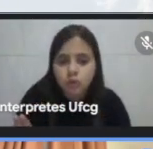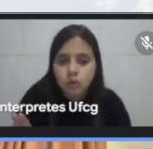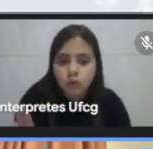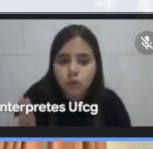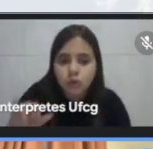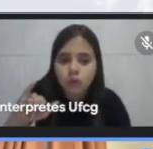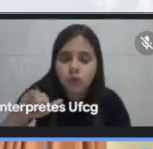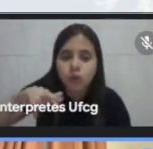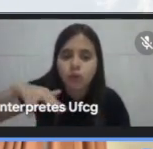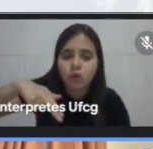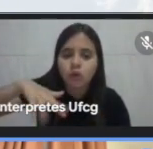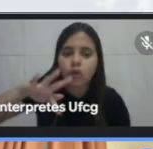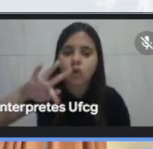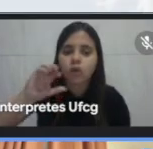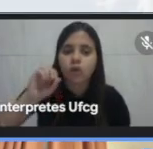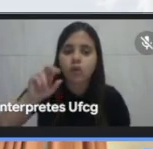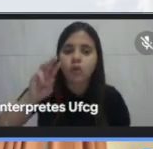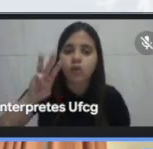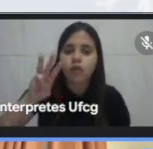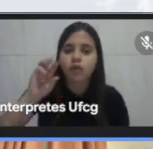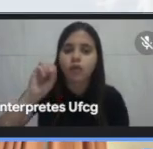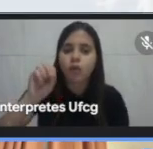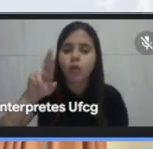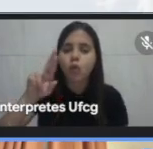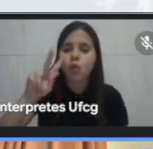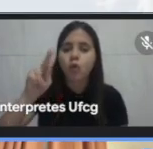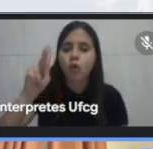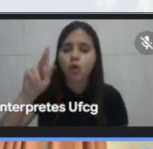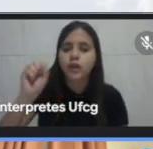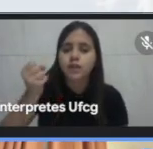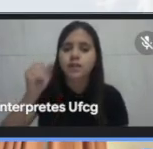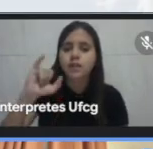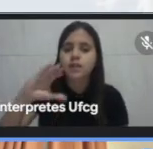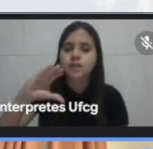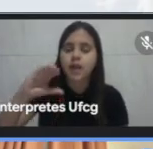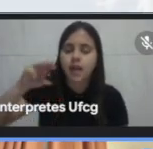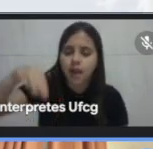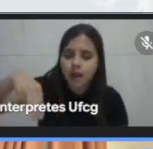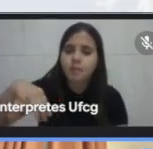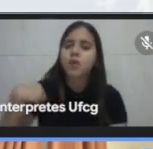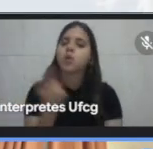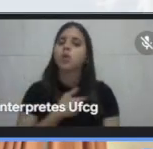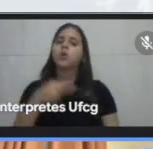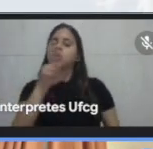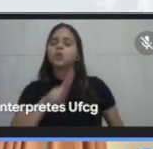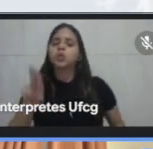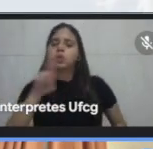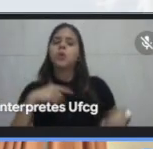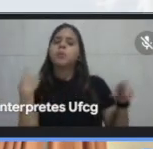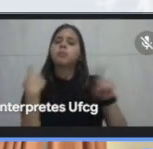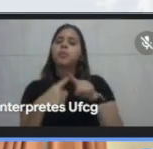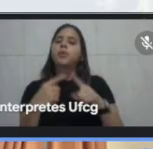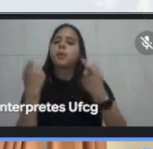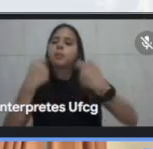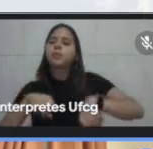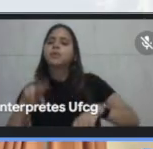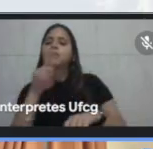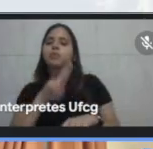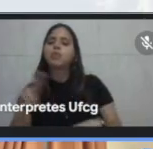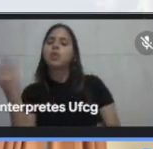simulação de alagamento e inundação. Nesse caso, a gente acabou utilizando ele também porque ele permite que a gente coloque as zonas